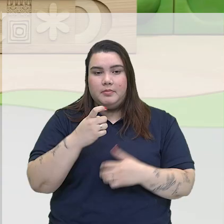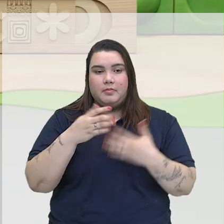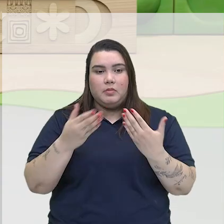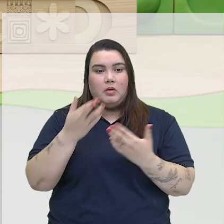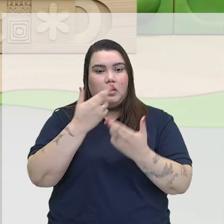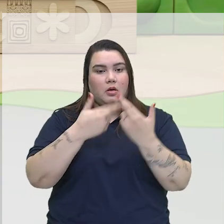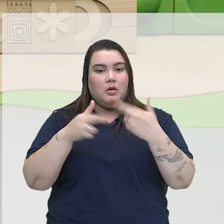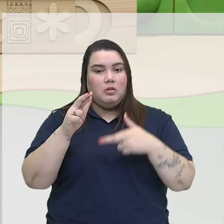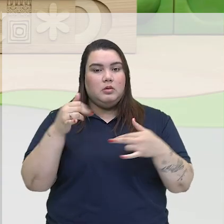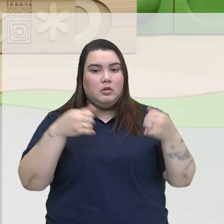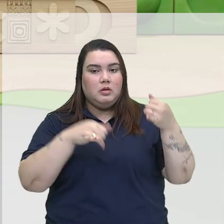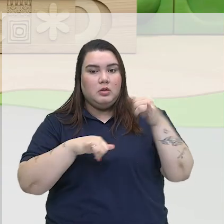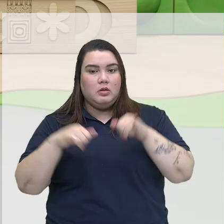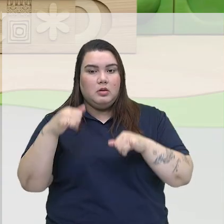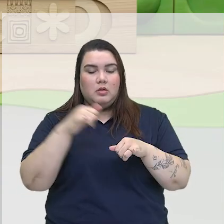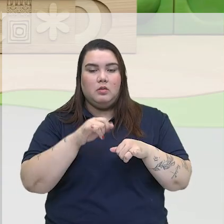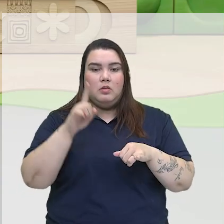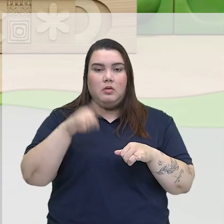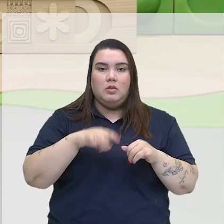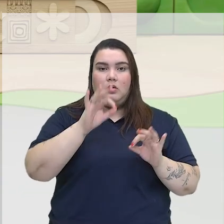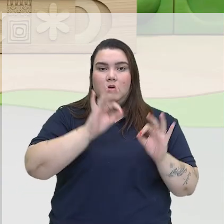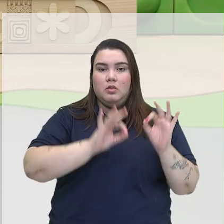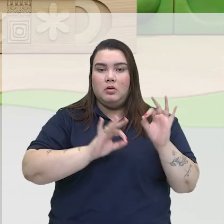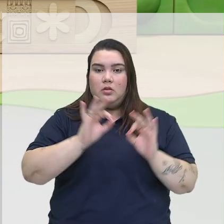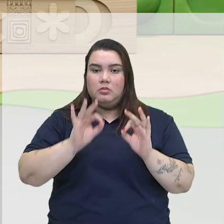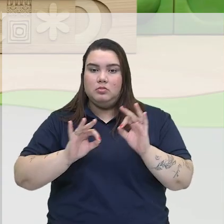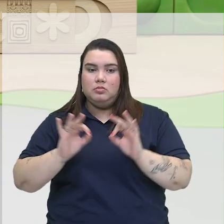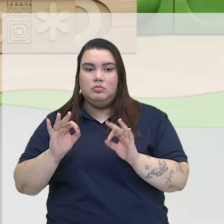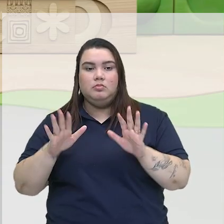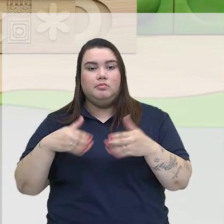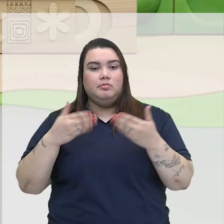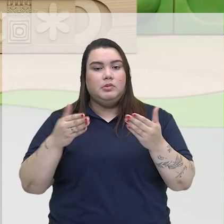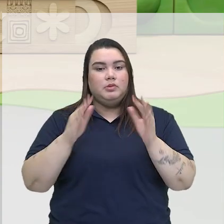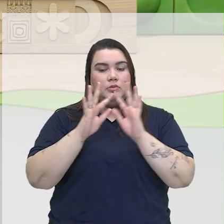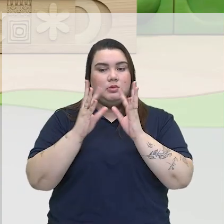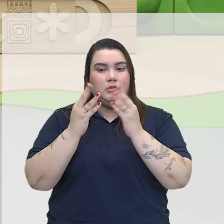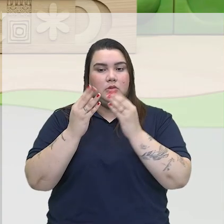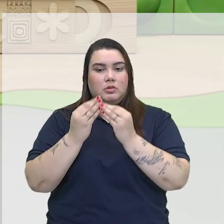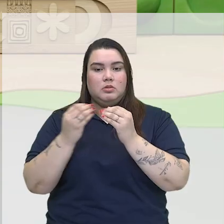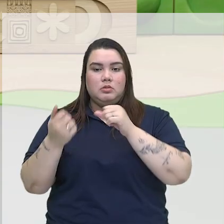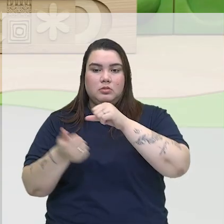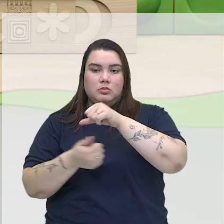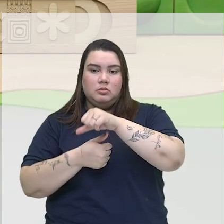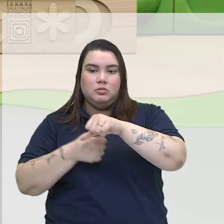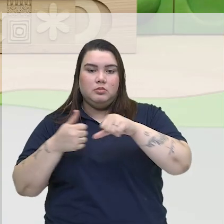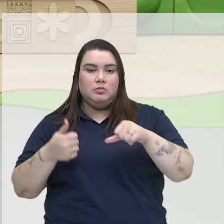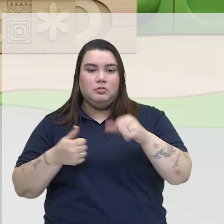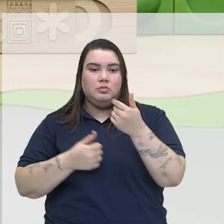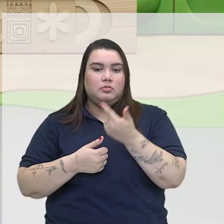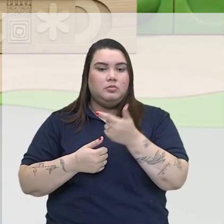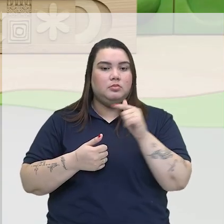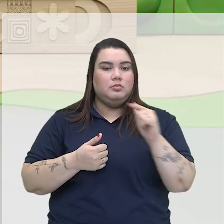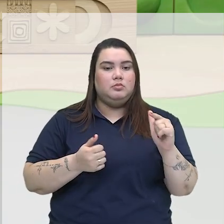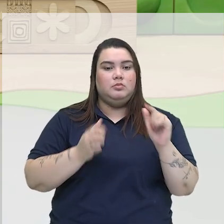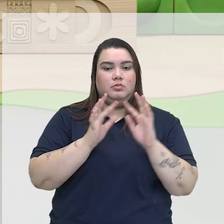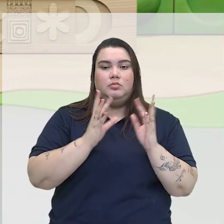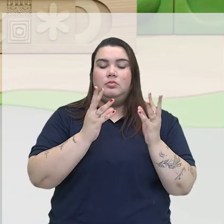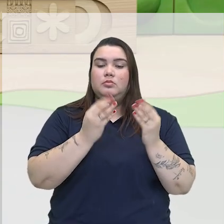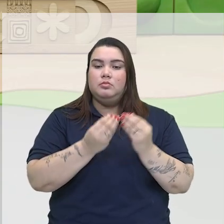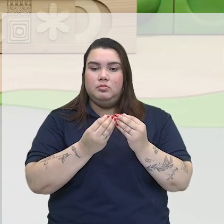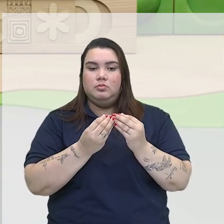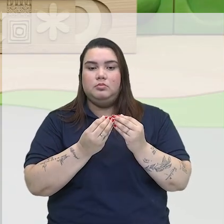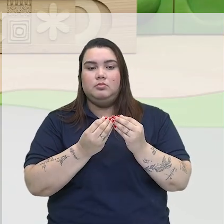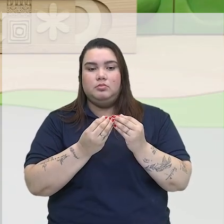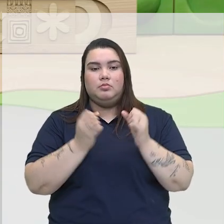as reações químicas, elas são processos nos quais as substâncias se transformam em